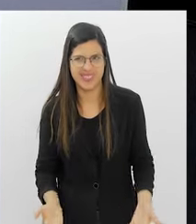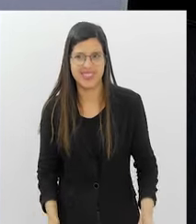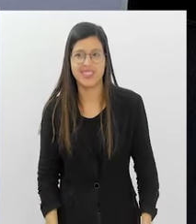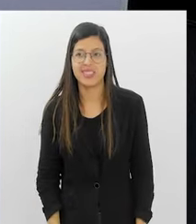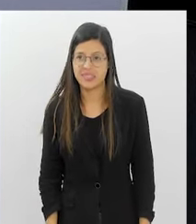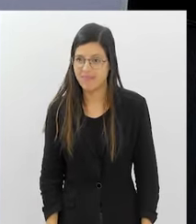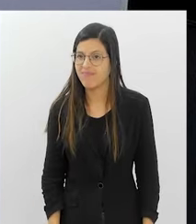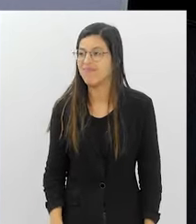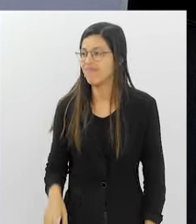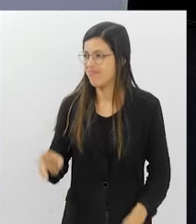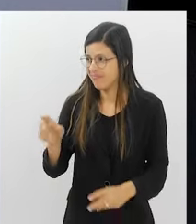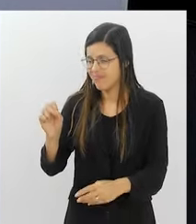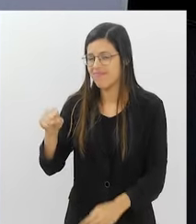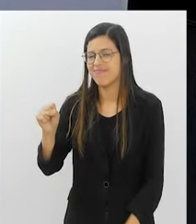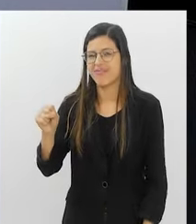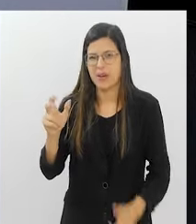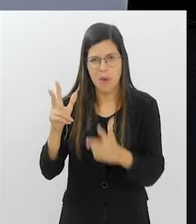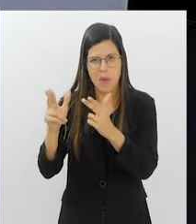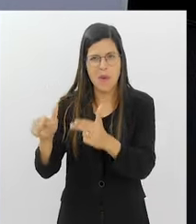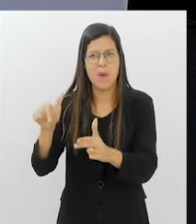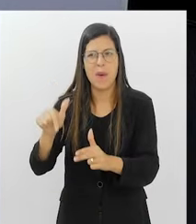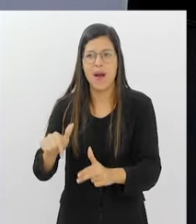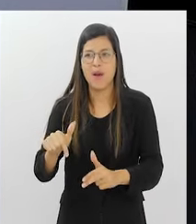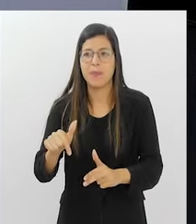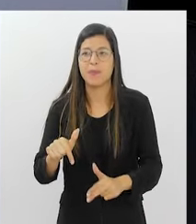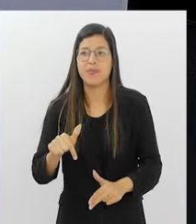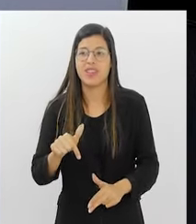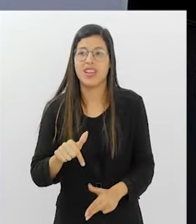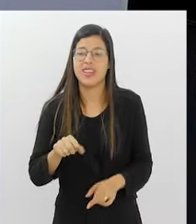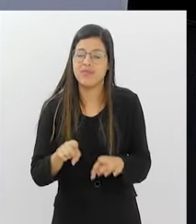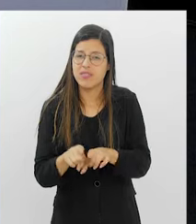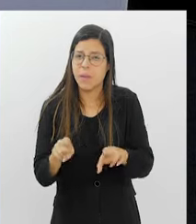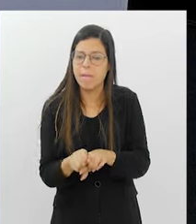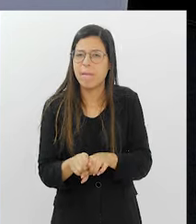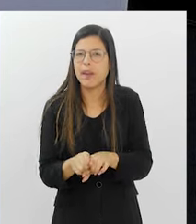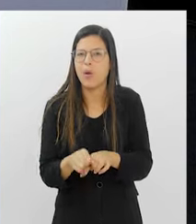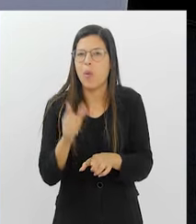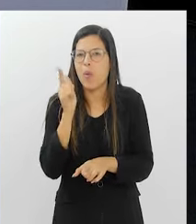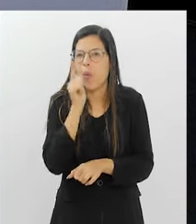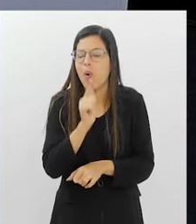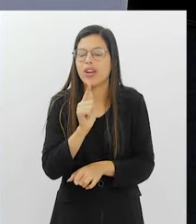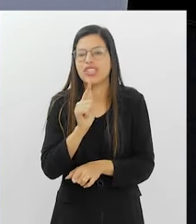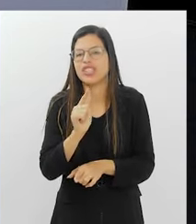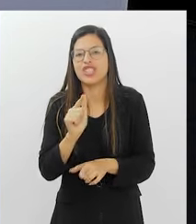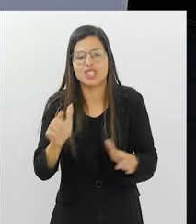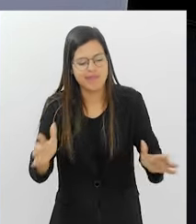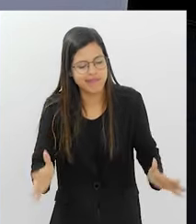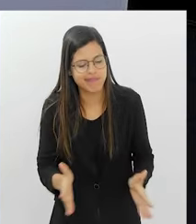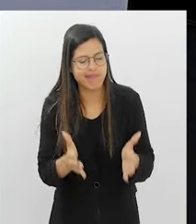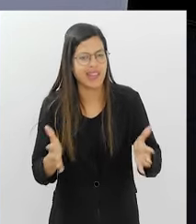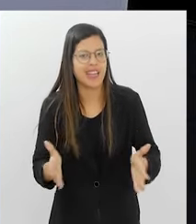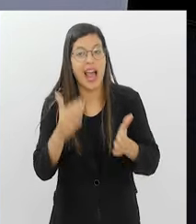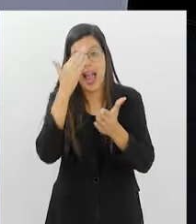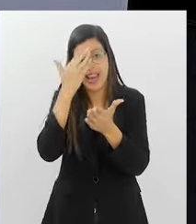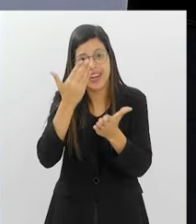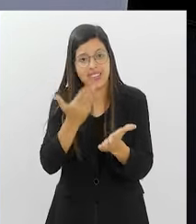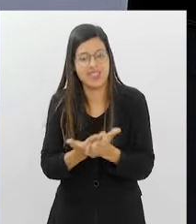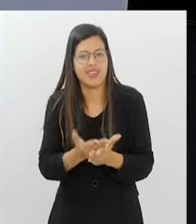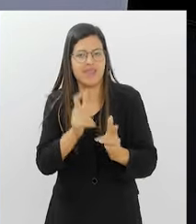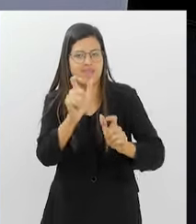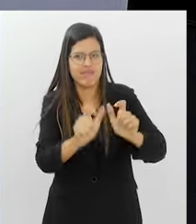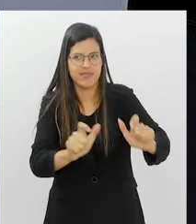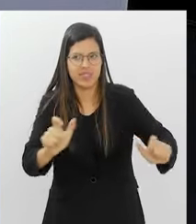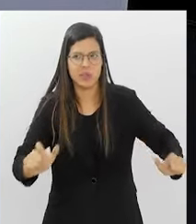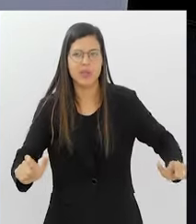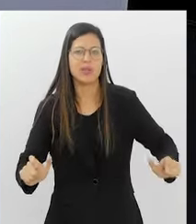assim mesmo assim mesmo igualzinho foi exatamente assim e ele é muito de apostar né ele apostou em várias pessoas e